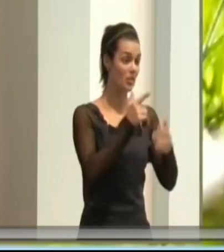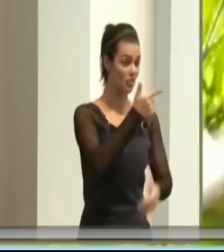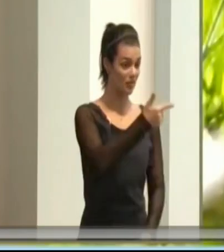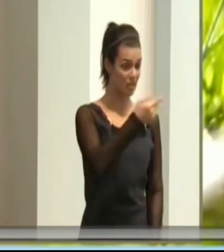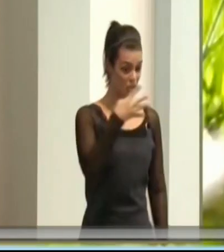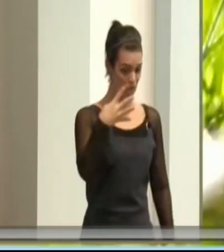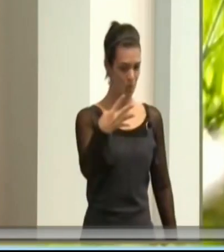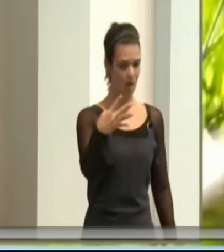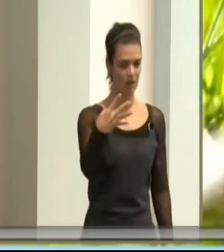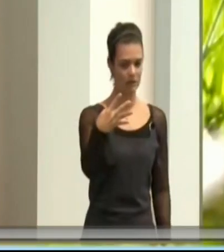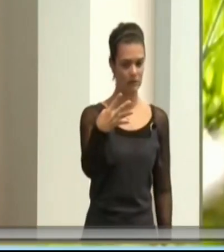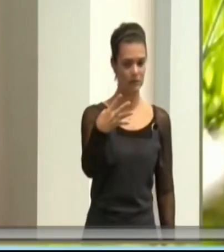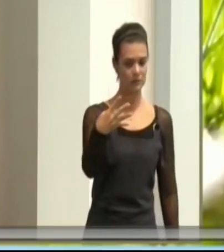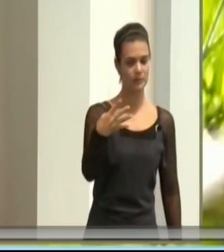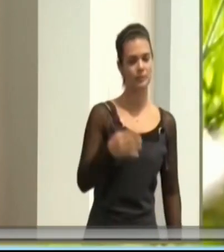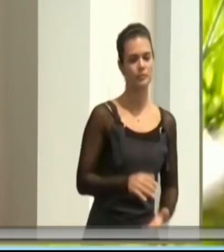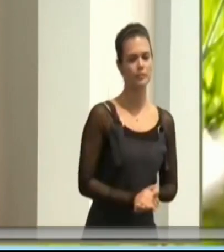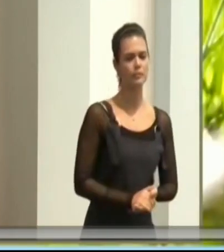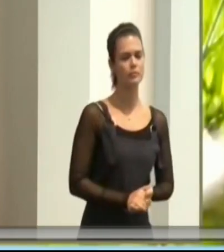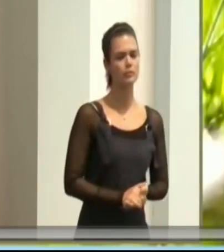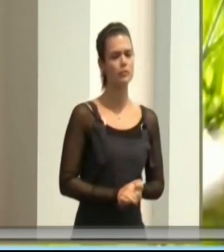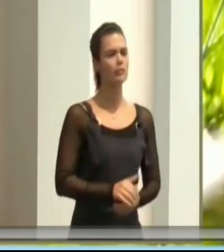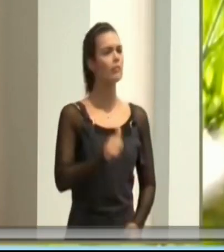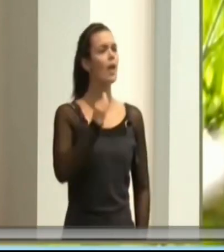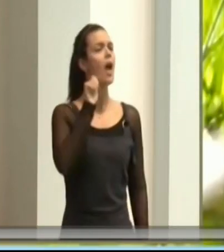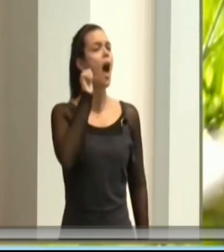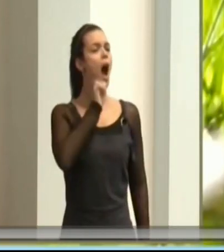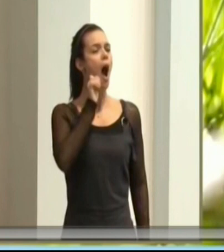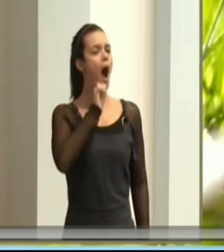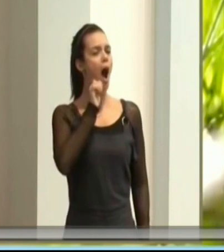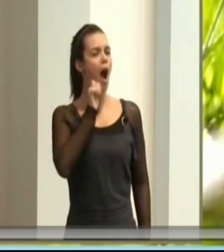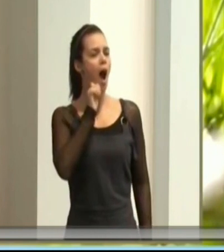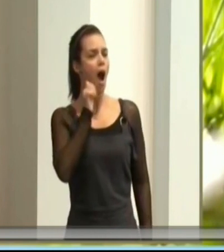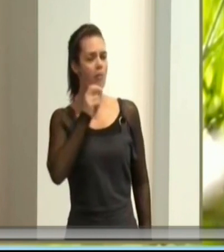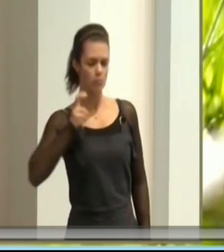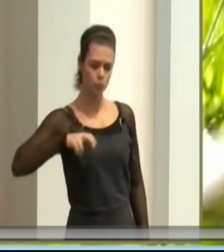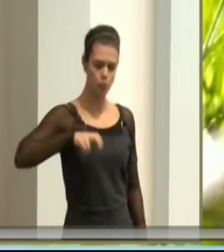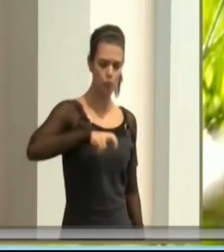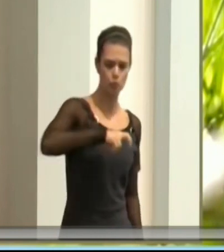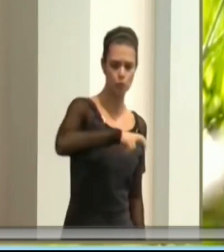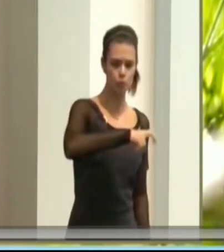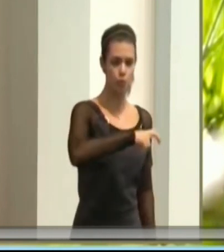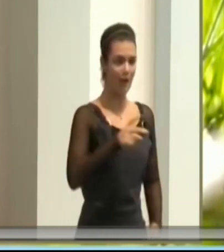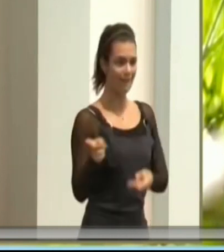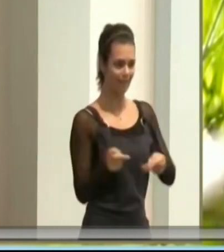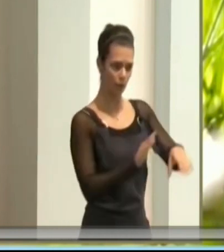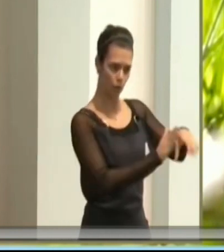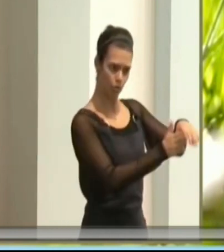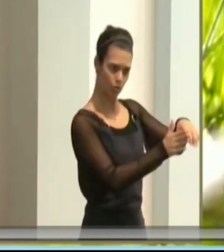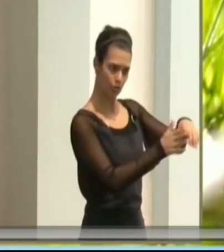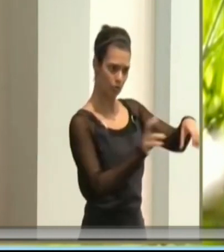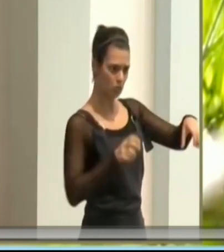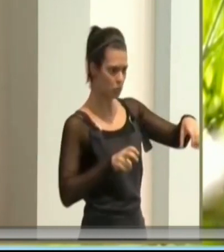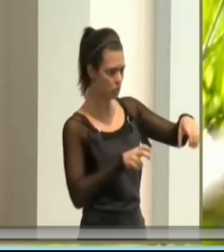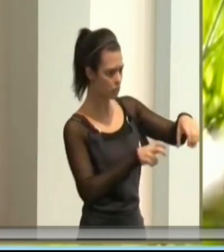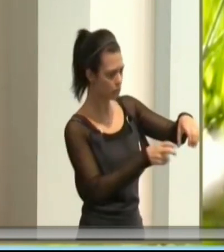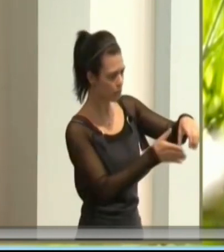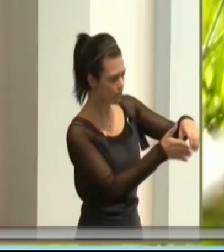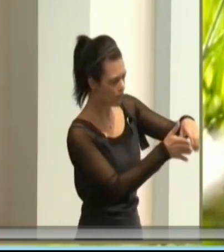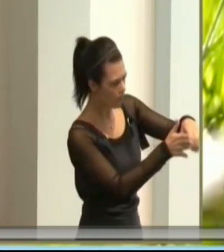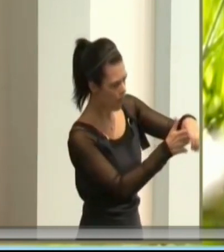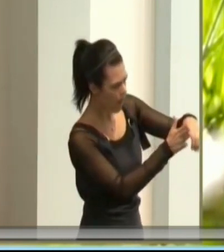alta madrugada, foram elas ao túmulo levando os aromas que haviam preparado, e encontraram a pedra removida